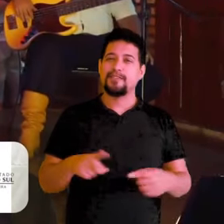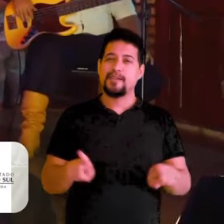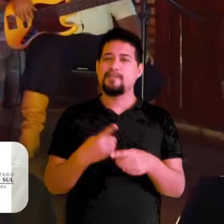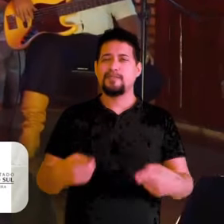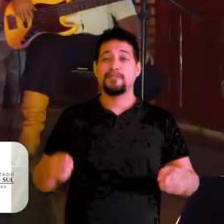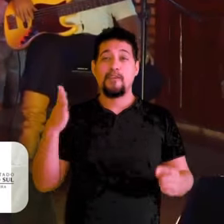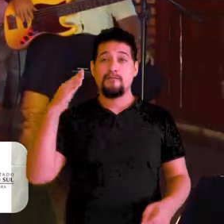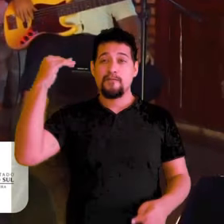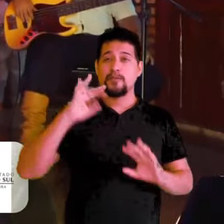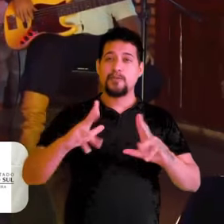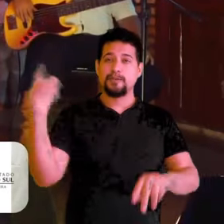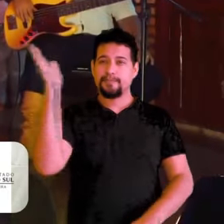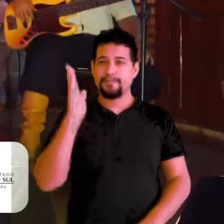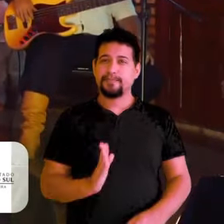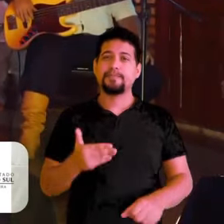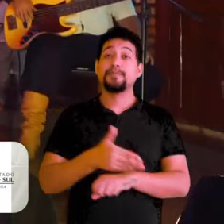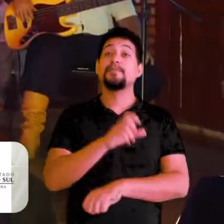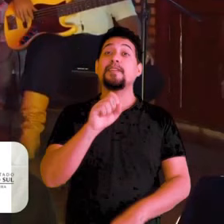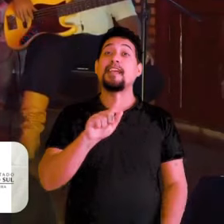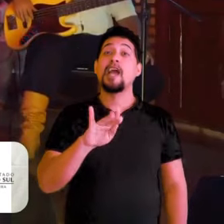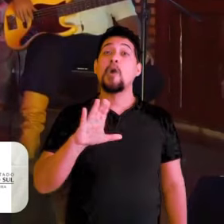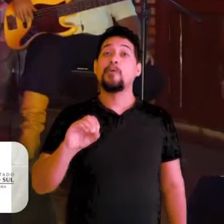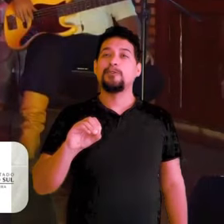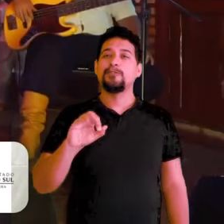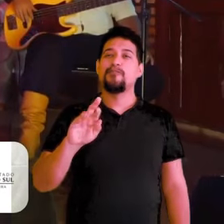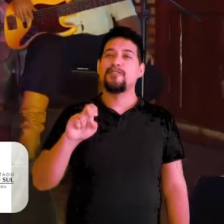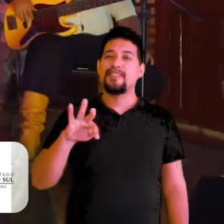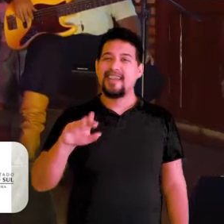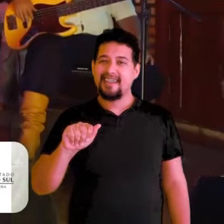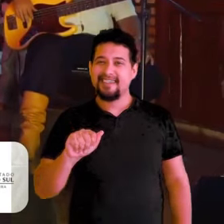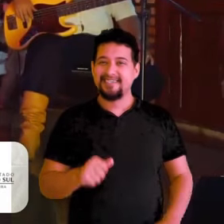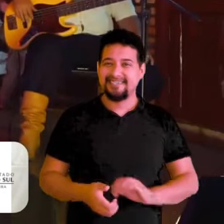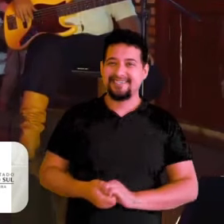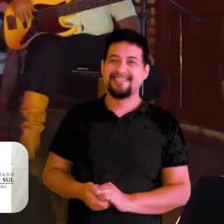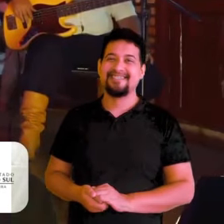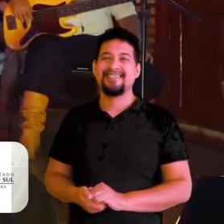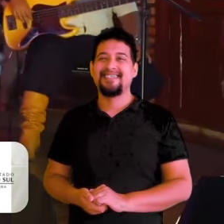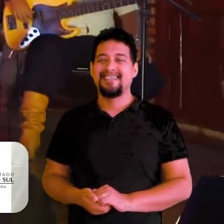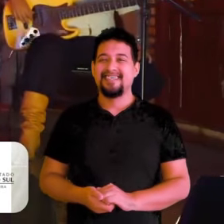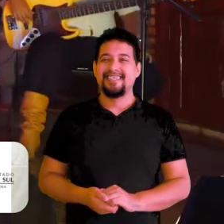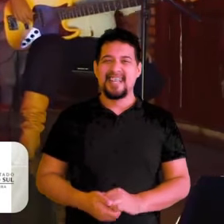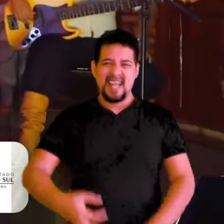Gaúcha, sucesso em todo o Brasil, com a participação do Gaúcho da Fronteira.